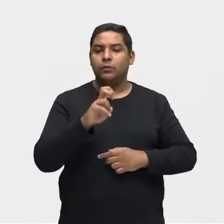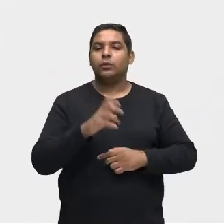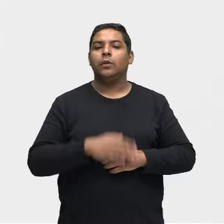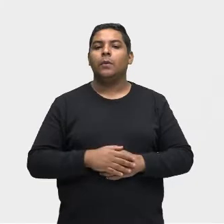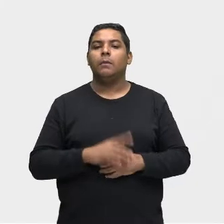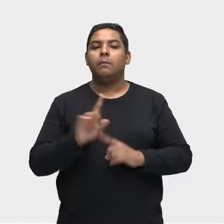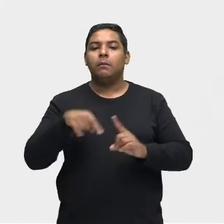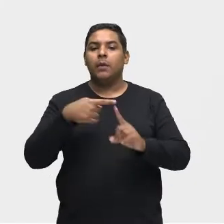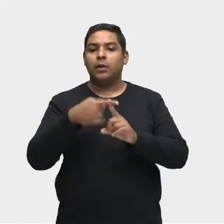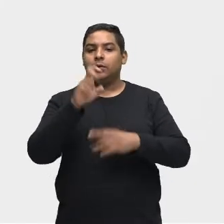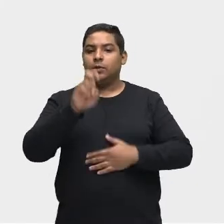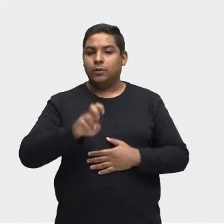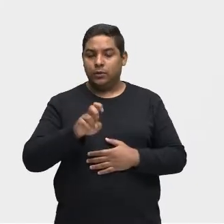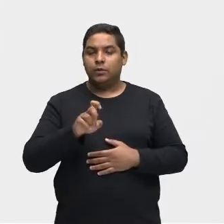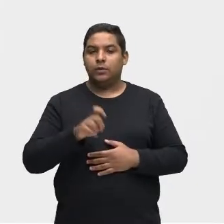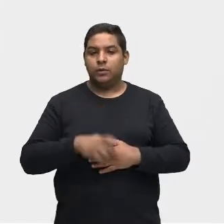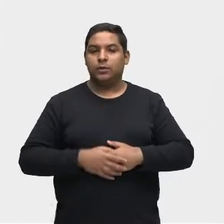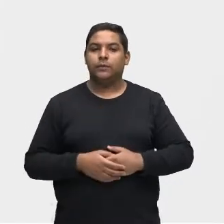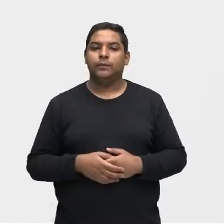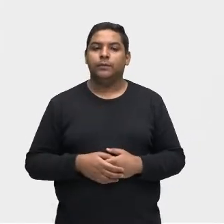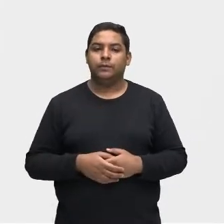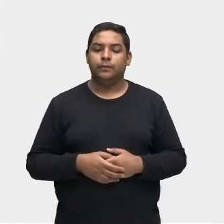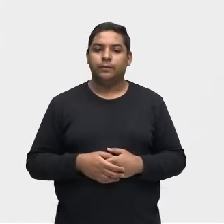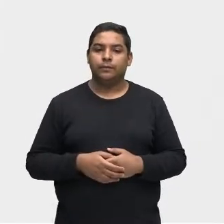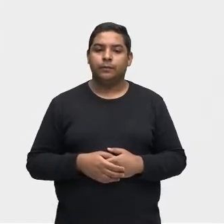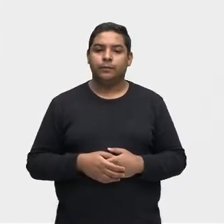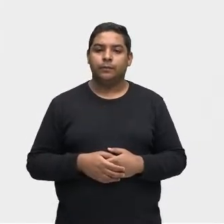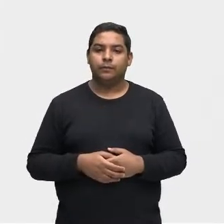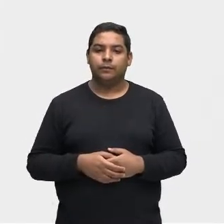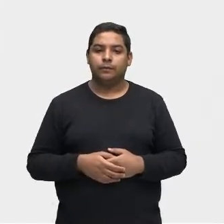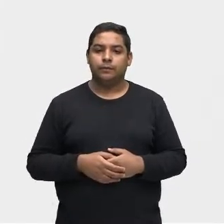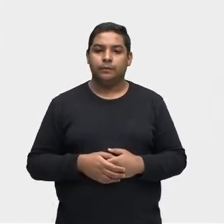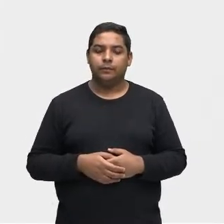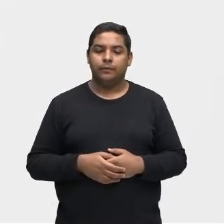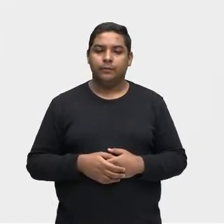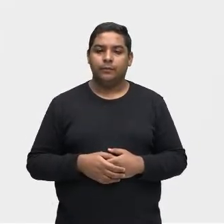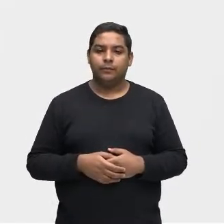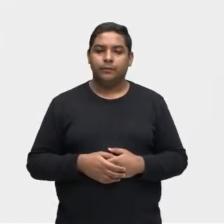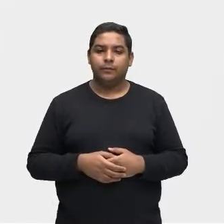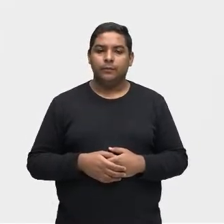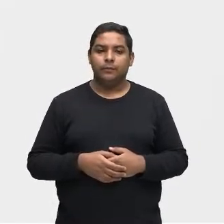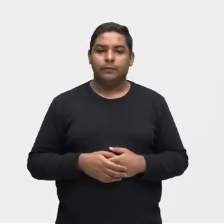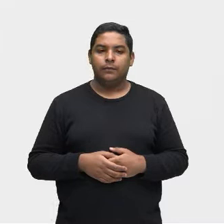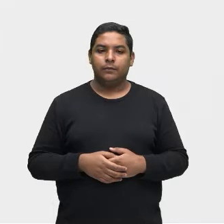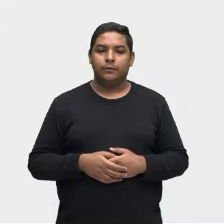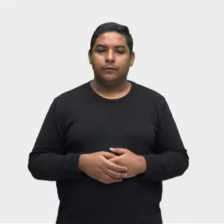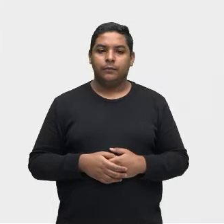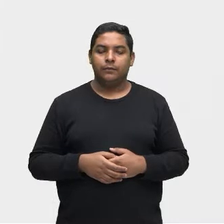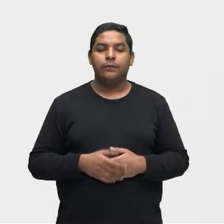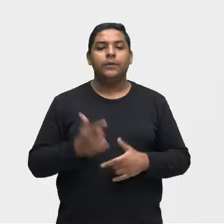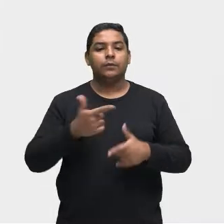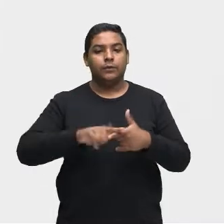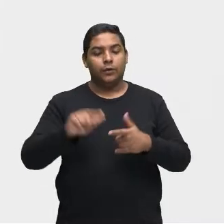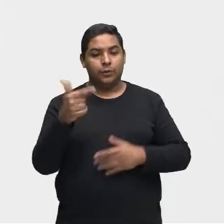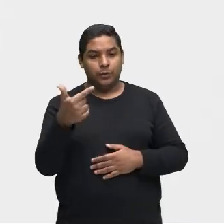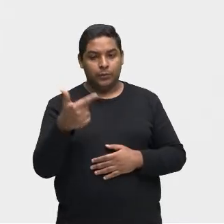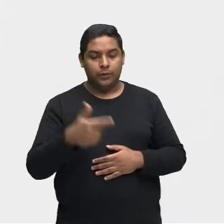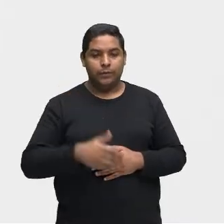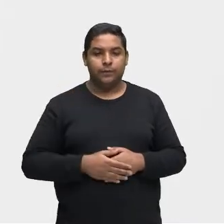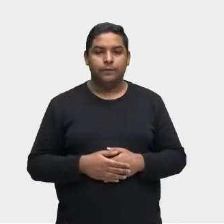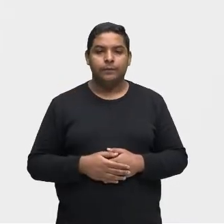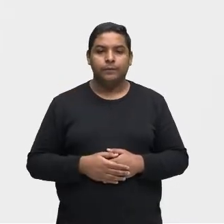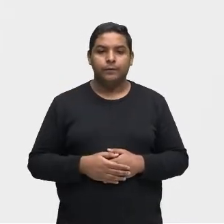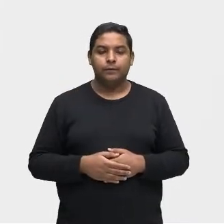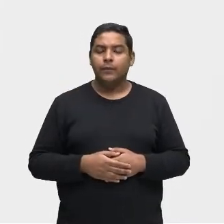certo? Simplificando, o 8 com 2 vai nos dar 4. E agora, nós temos que determinar o valor de x.